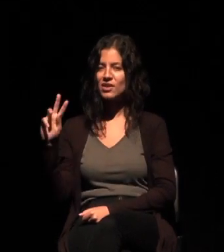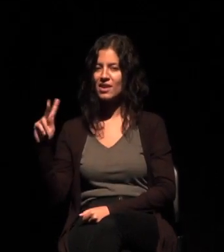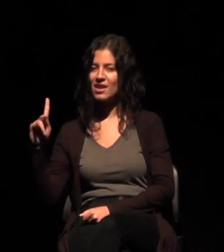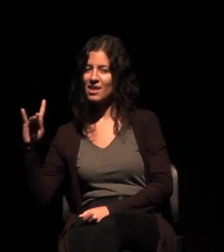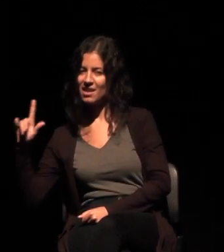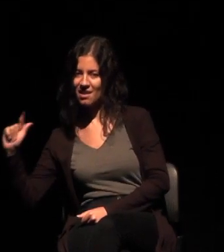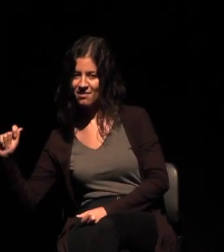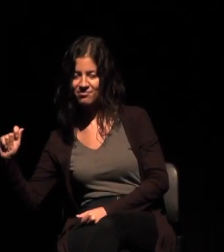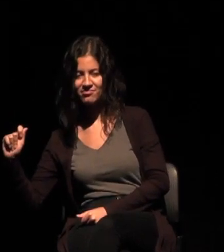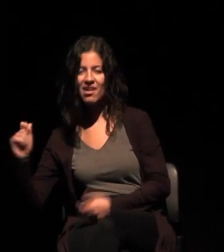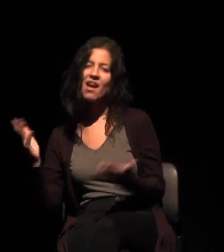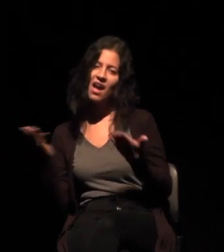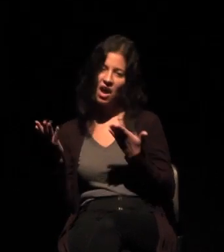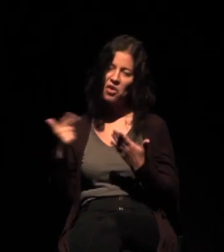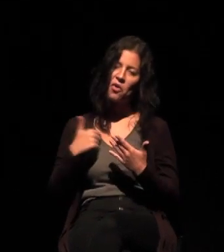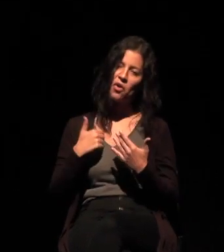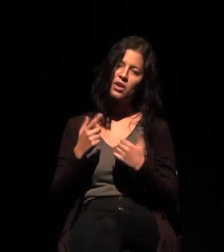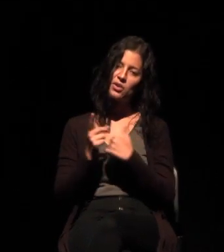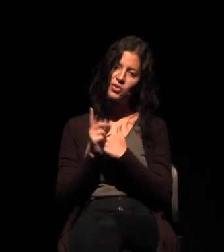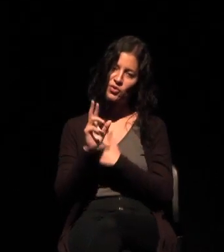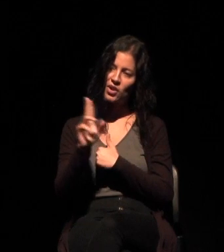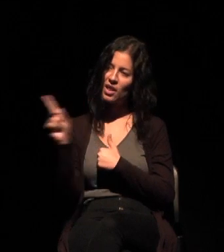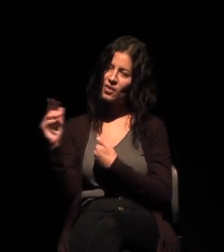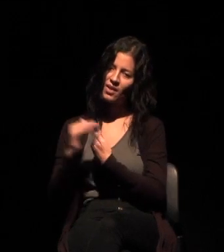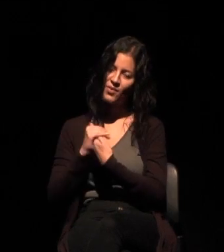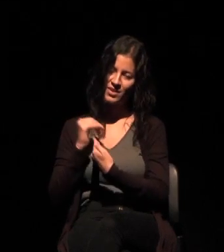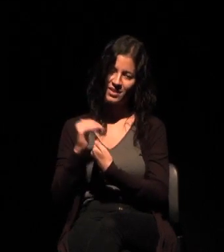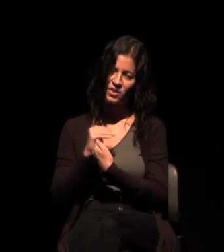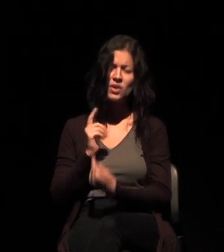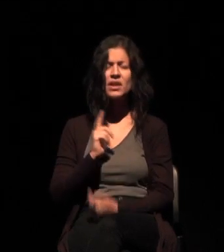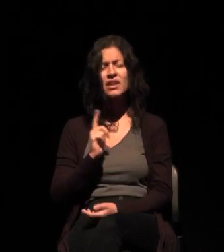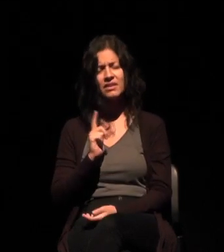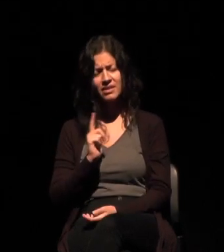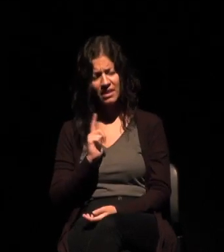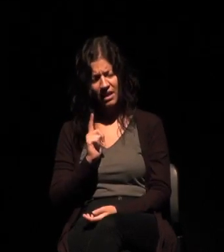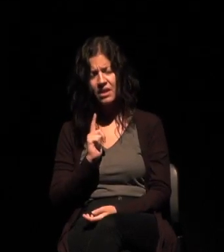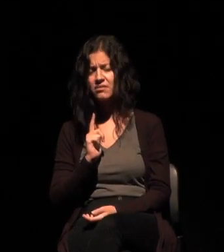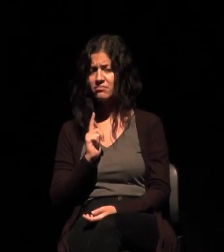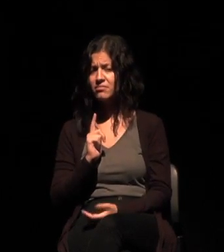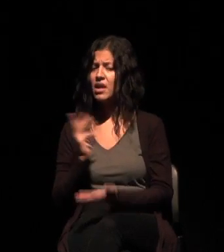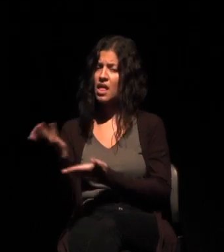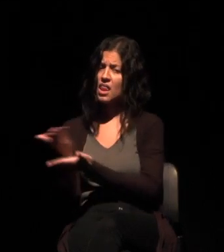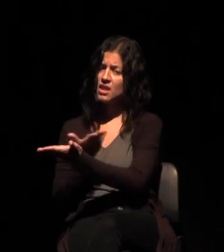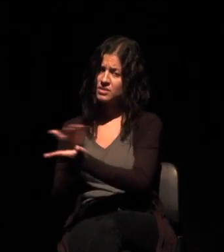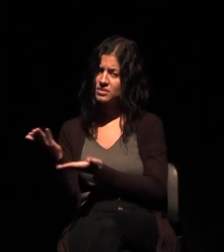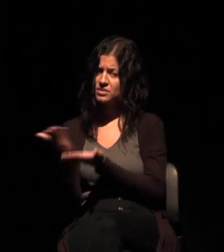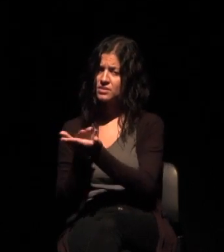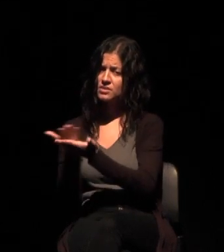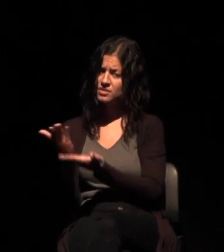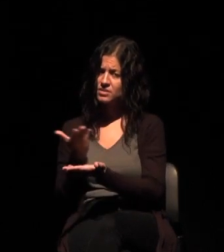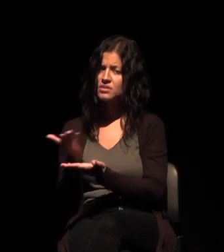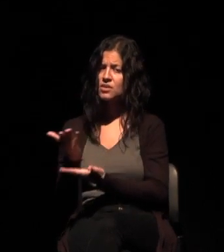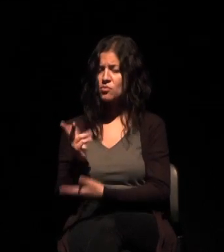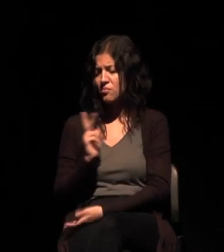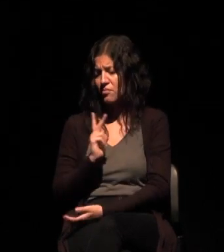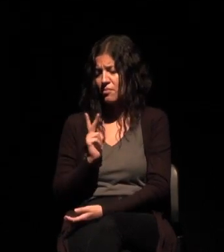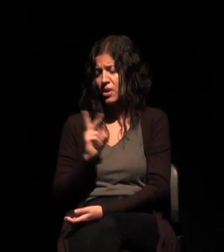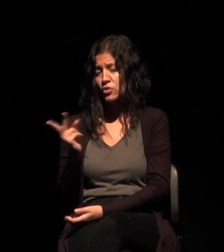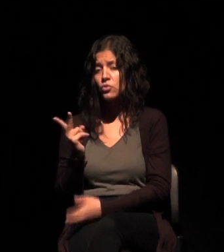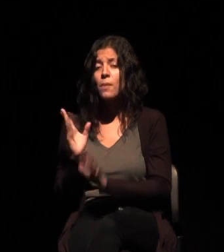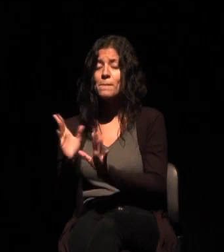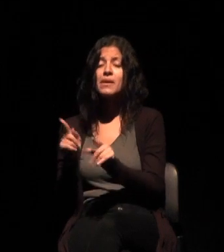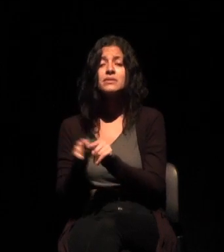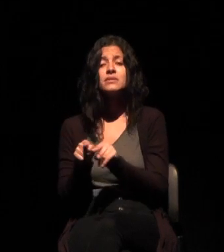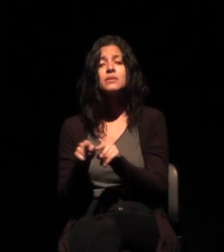é muito próxima pessoal mas que também depois transferiu para parar esta esta questão mais